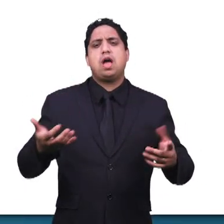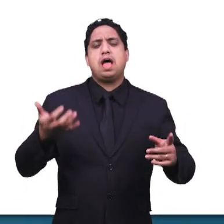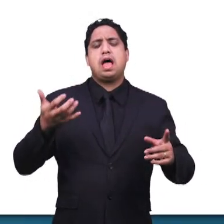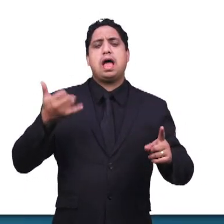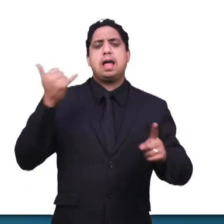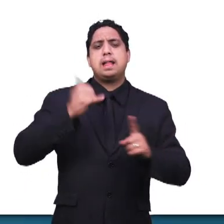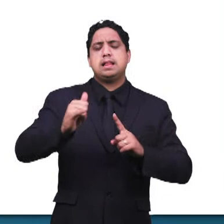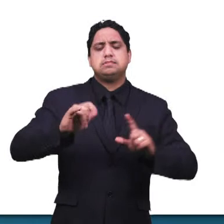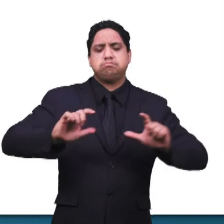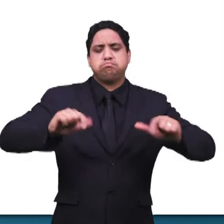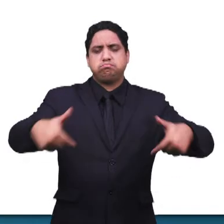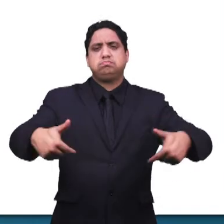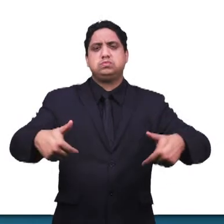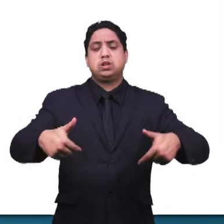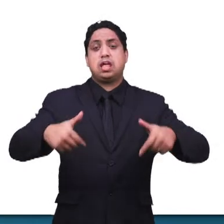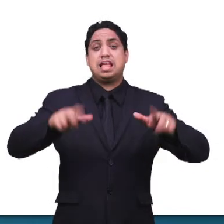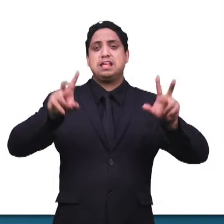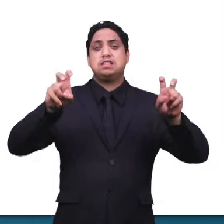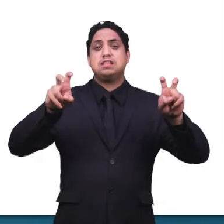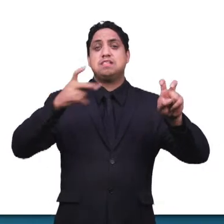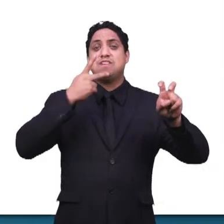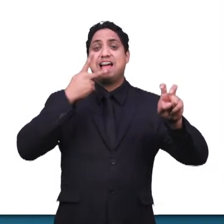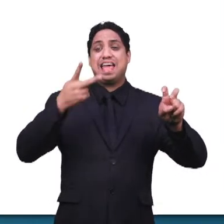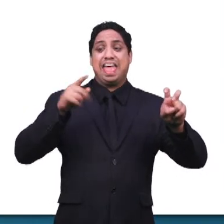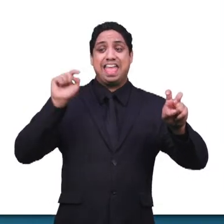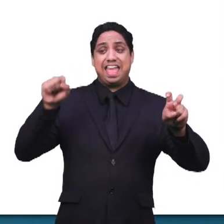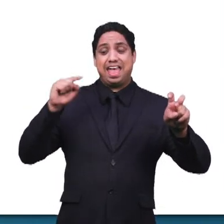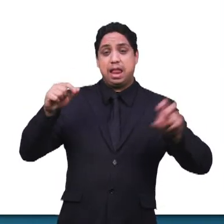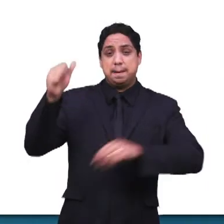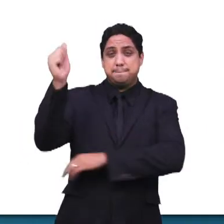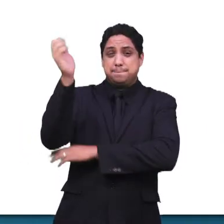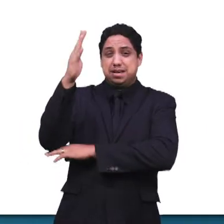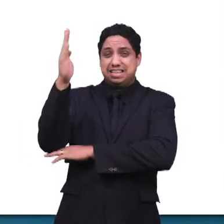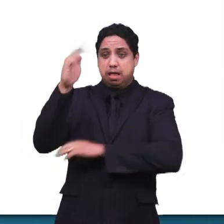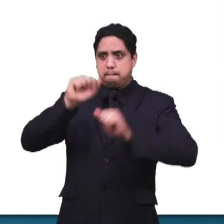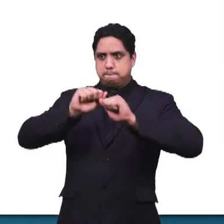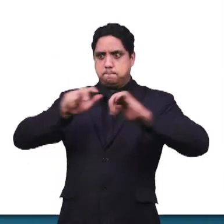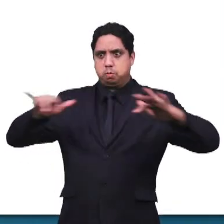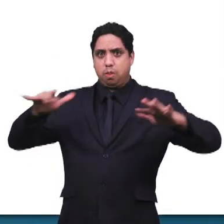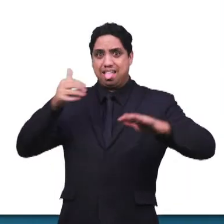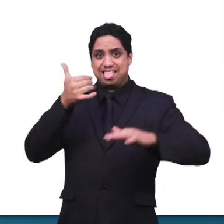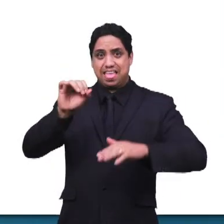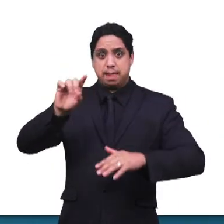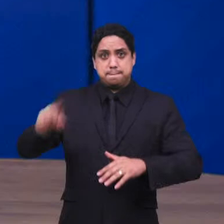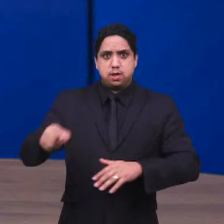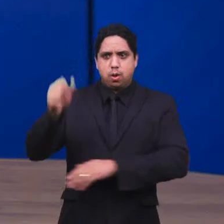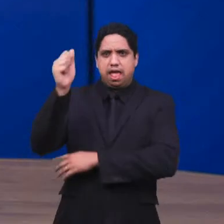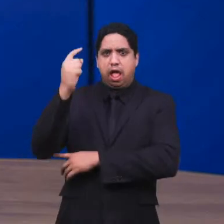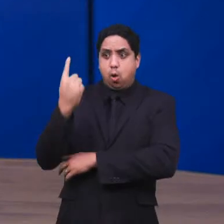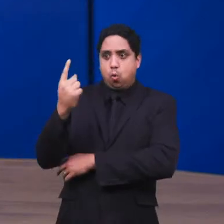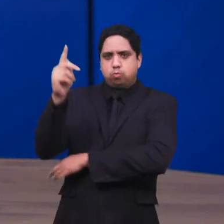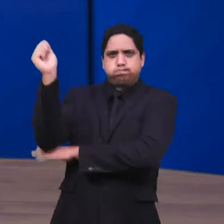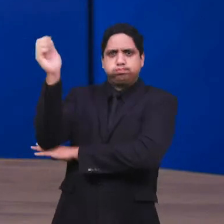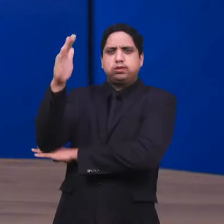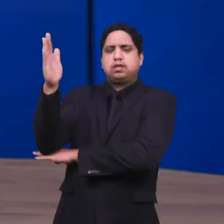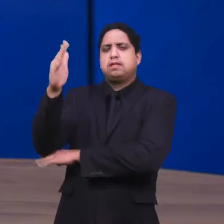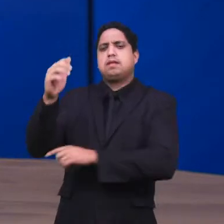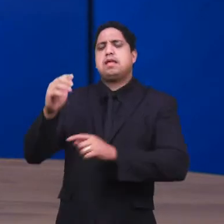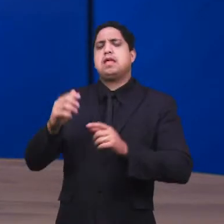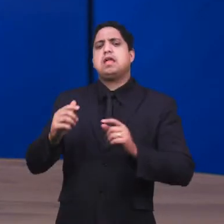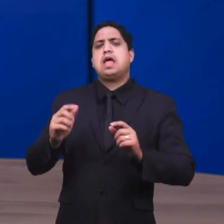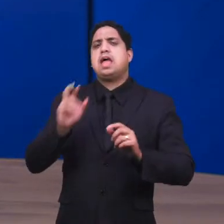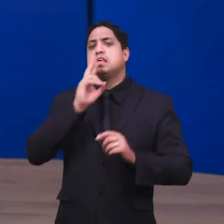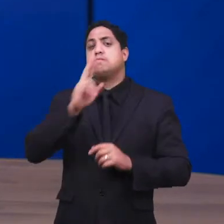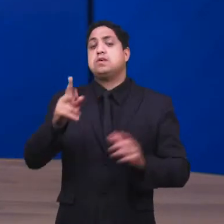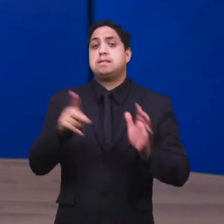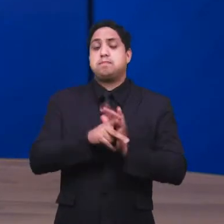aplicação profética da expressão "Ele traz a bandeira entre 10.000"? A resposta a essa primeira pergunta